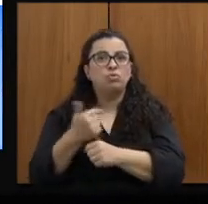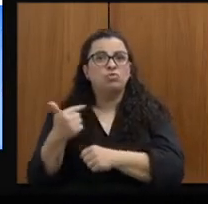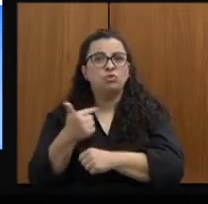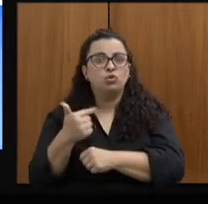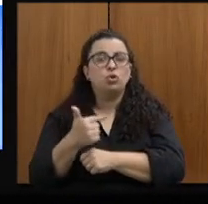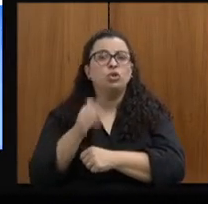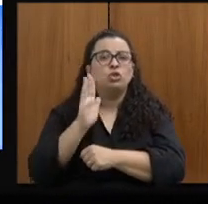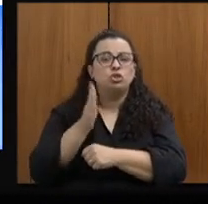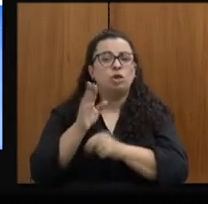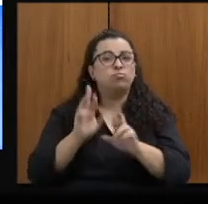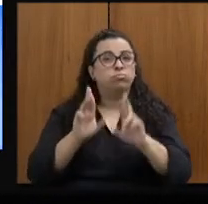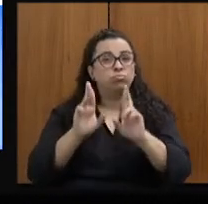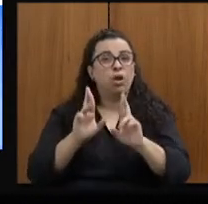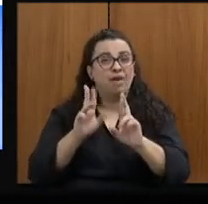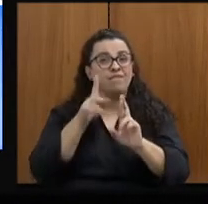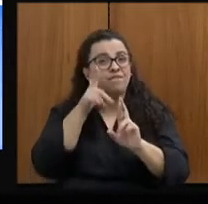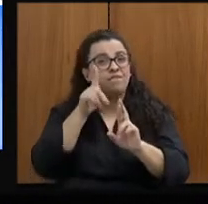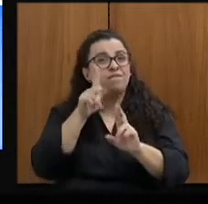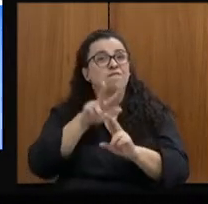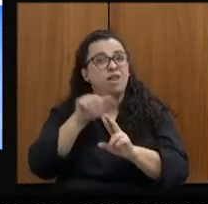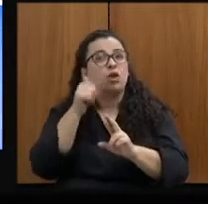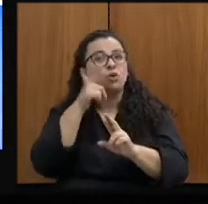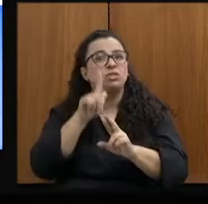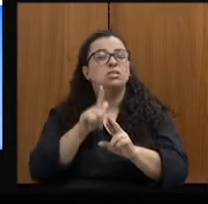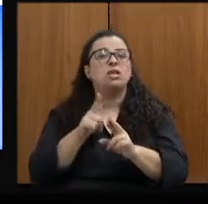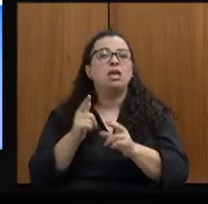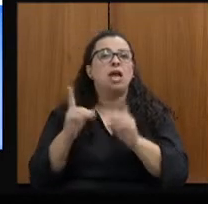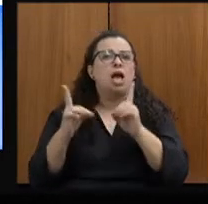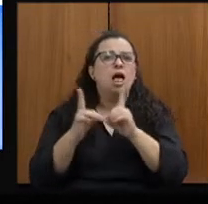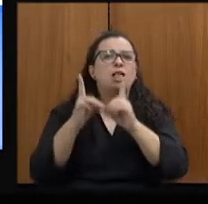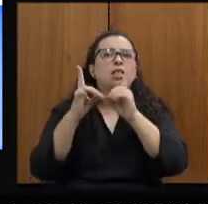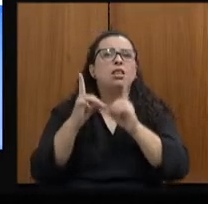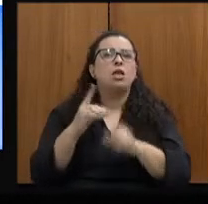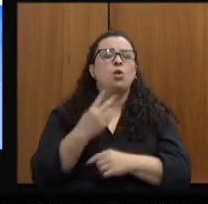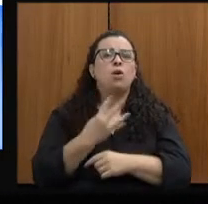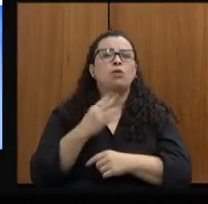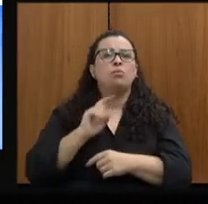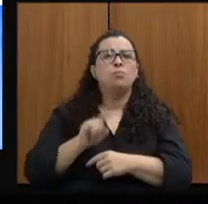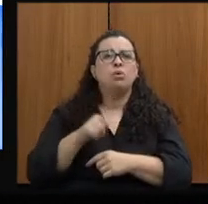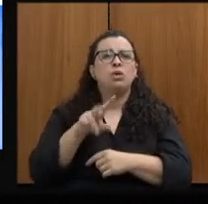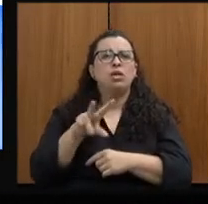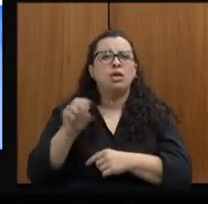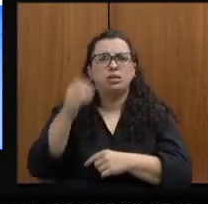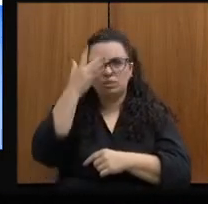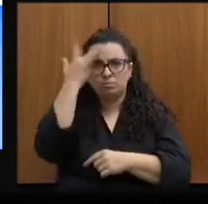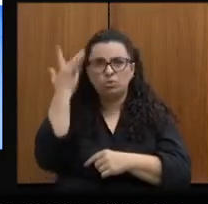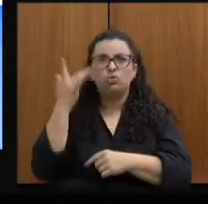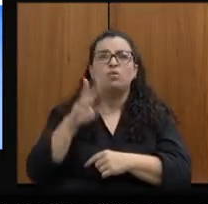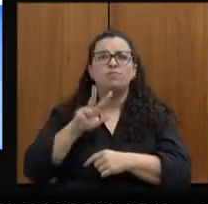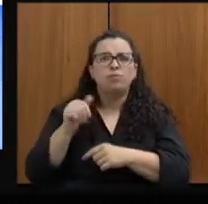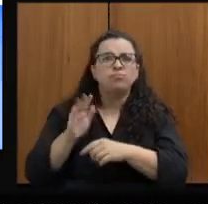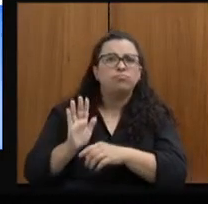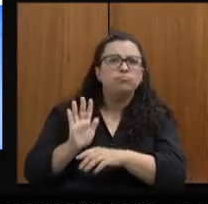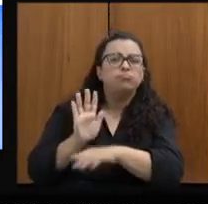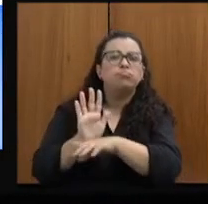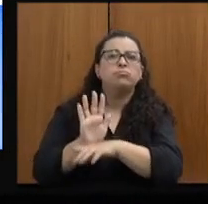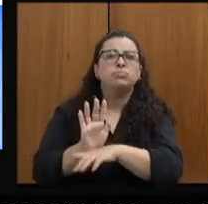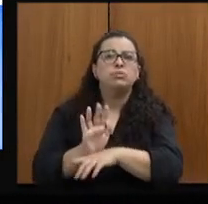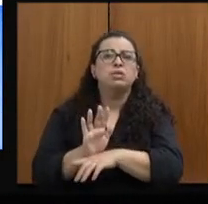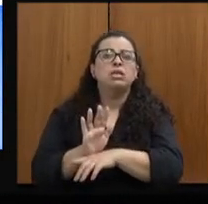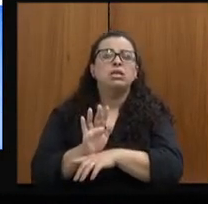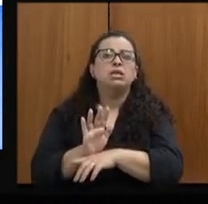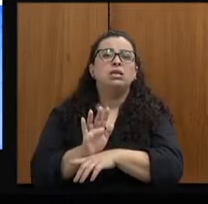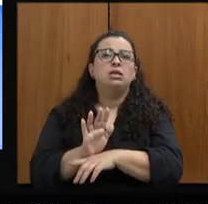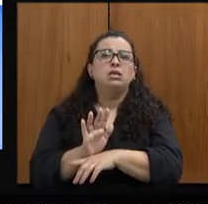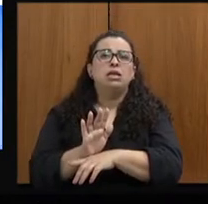4.500 pessoas em 31 municípios. Em 2023, terceira fase, que são 4 mil pessoas